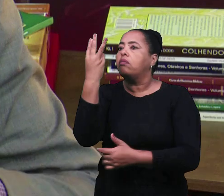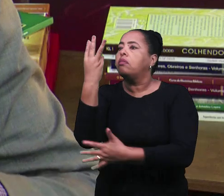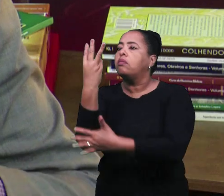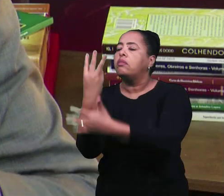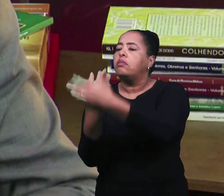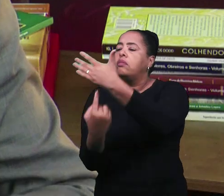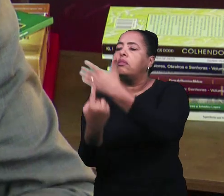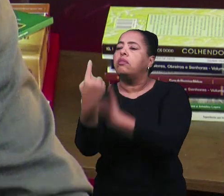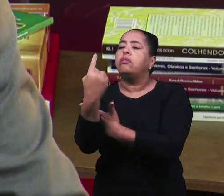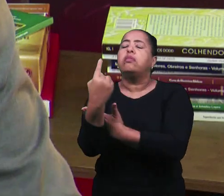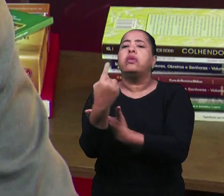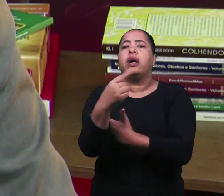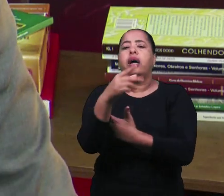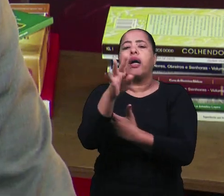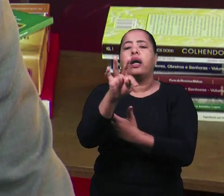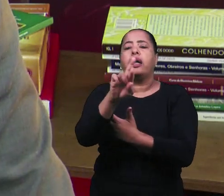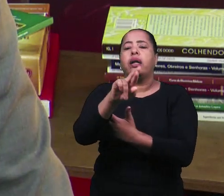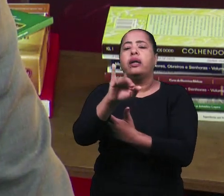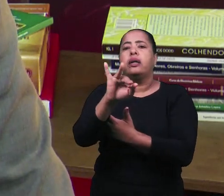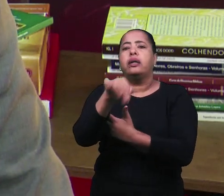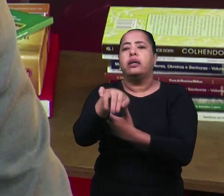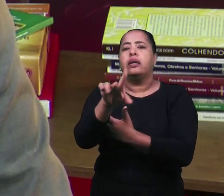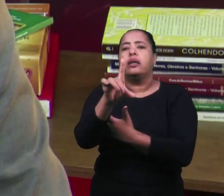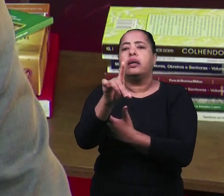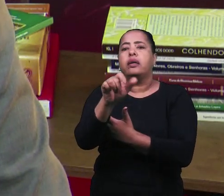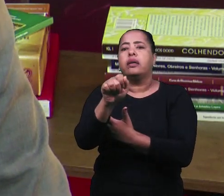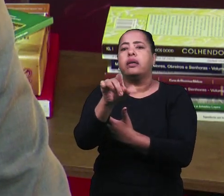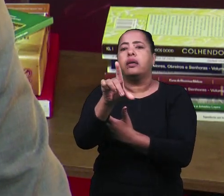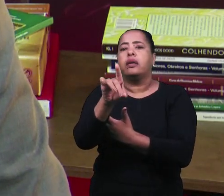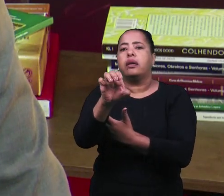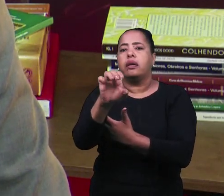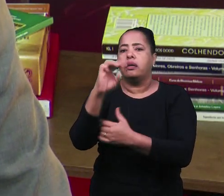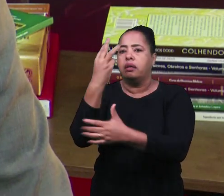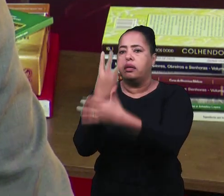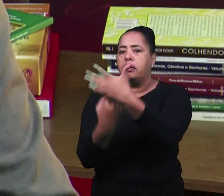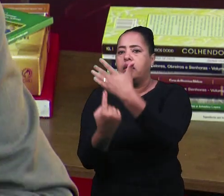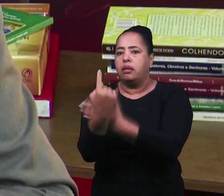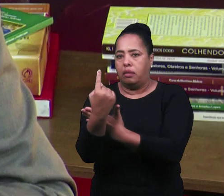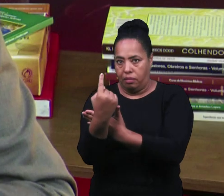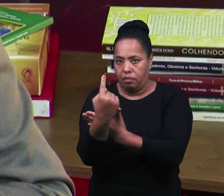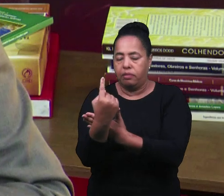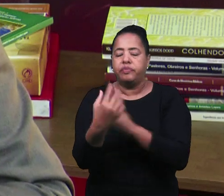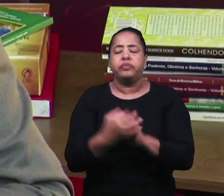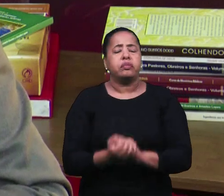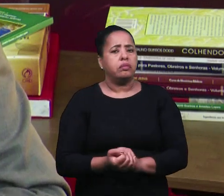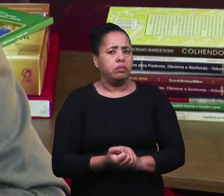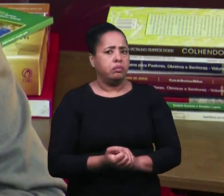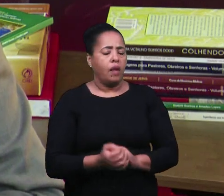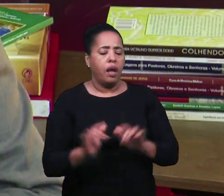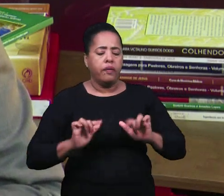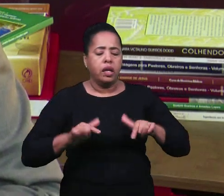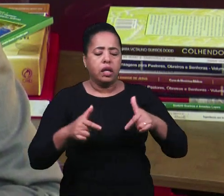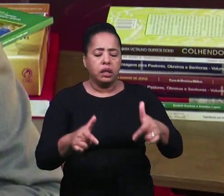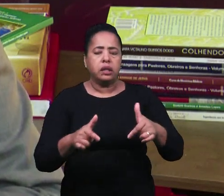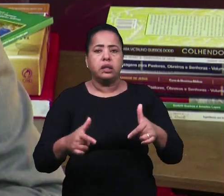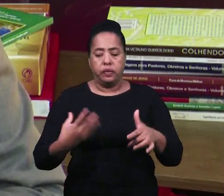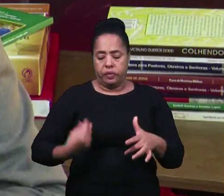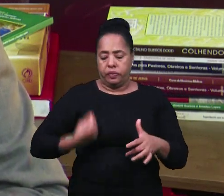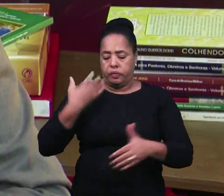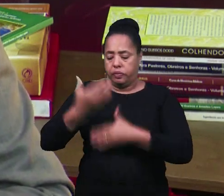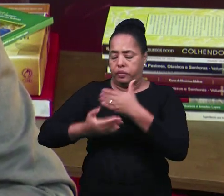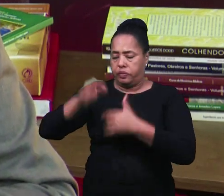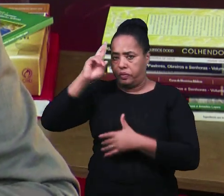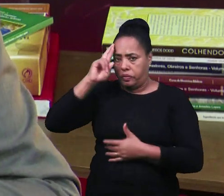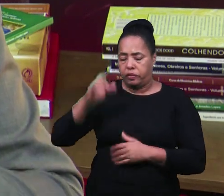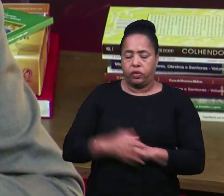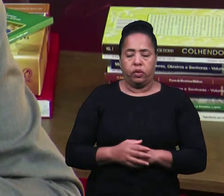Trindade agindo e operando na vida do homem, na vida da igreja. Nós vamos ver nas cartas do Apocalipse, as